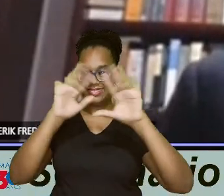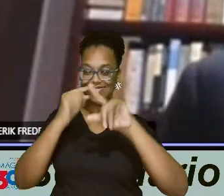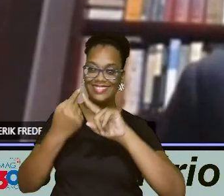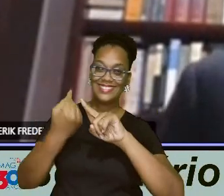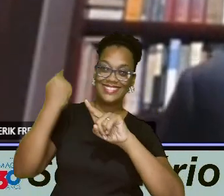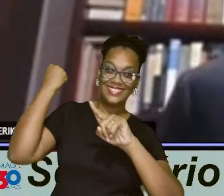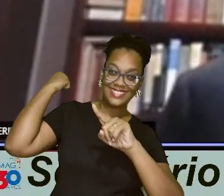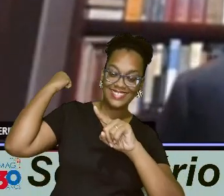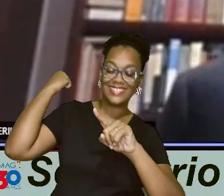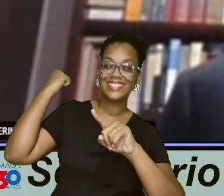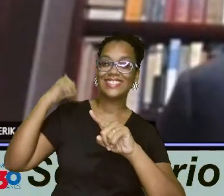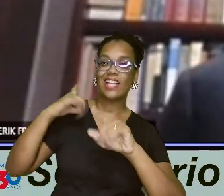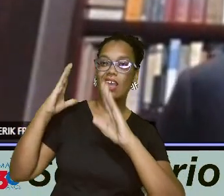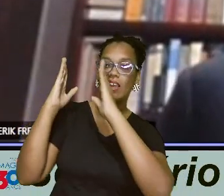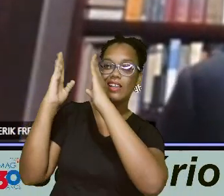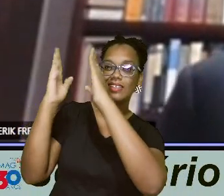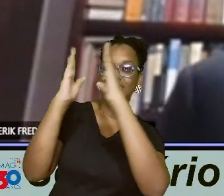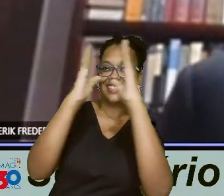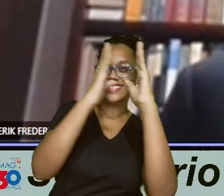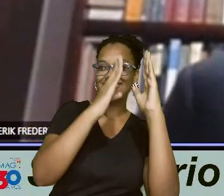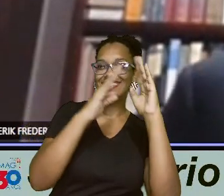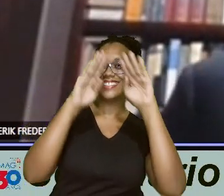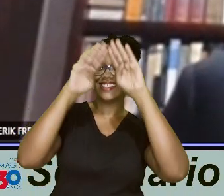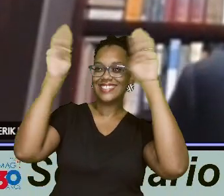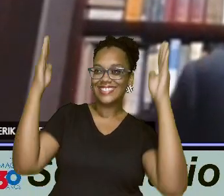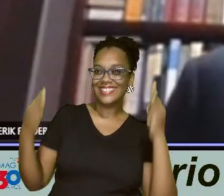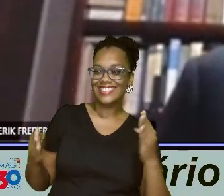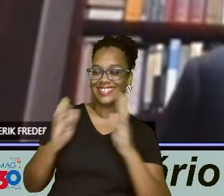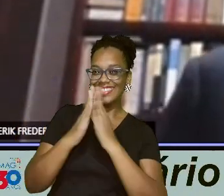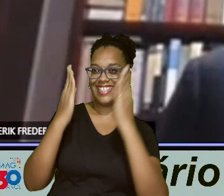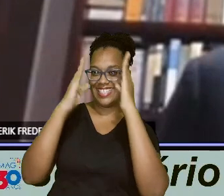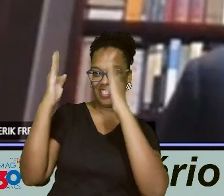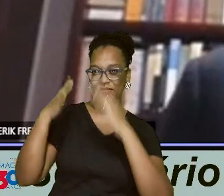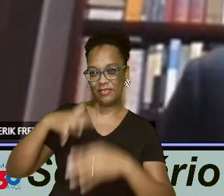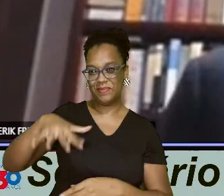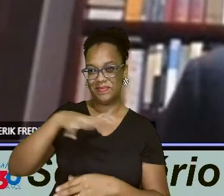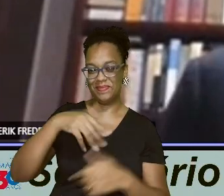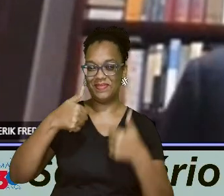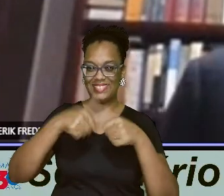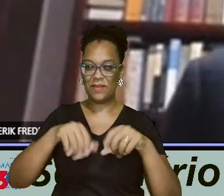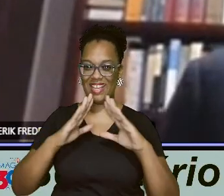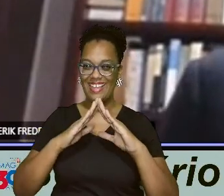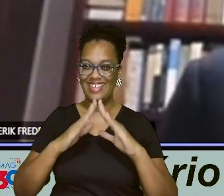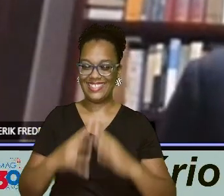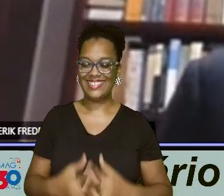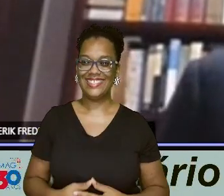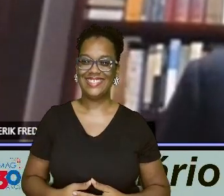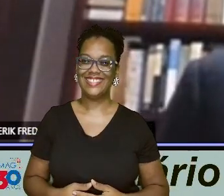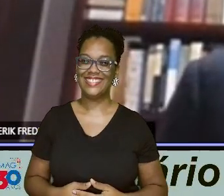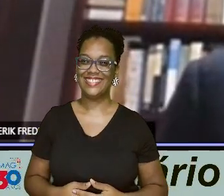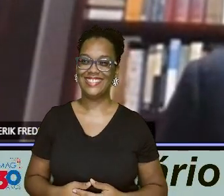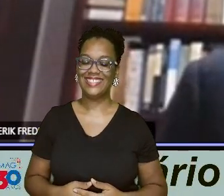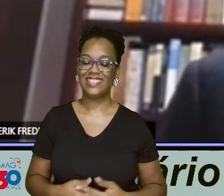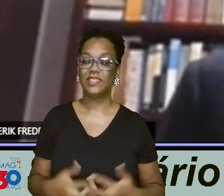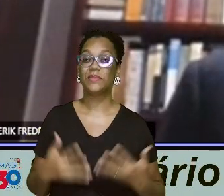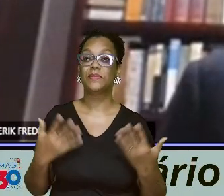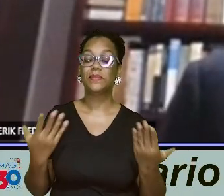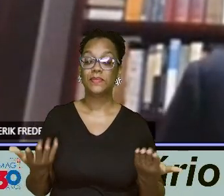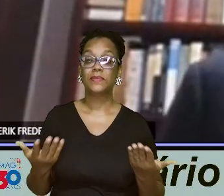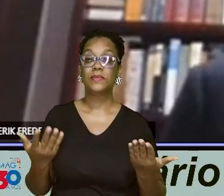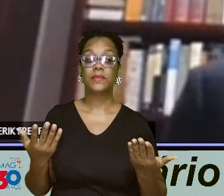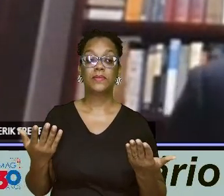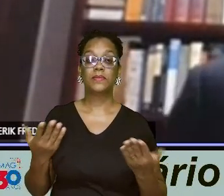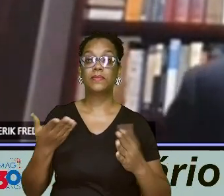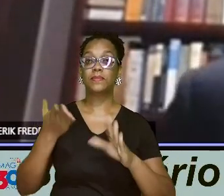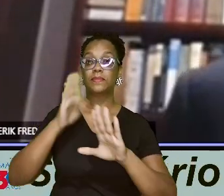estantes, livros, esse do ambiente do qual estou falando. Esse precedente a que fizeram